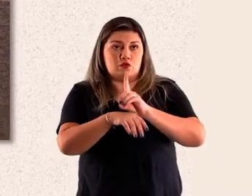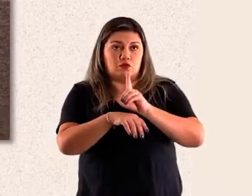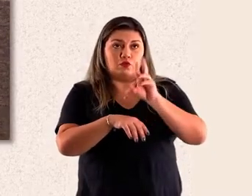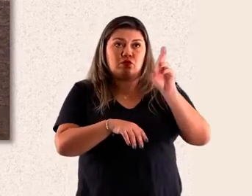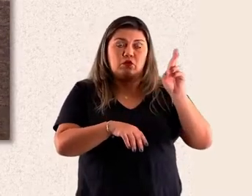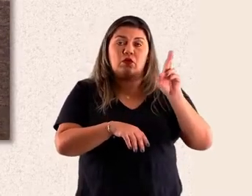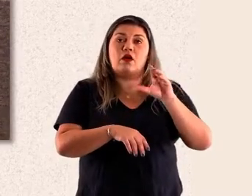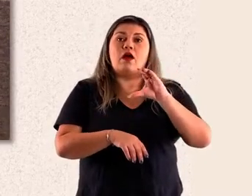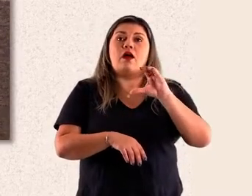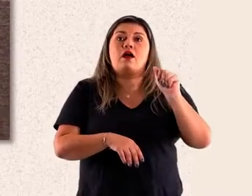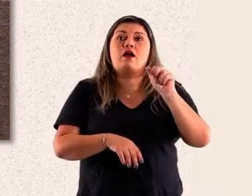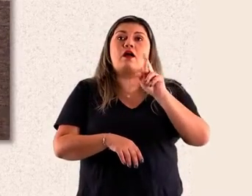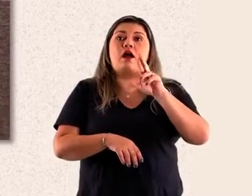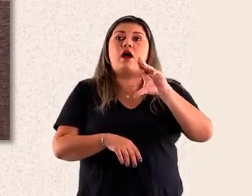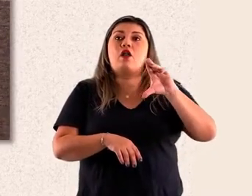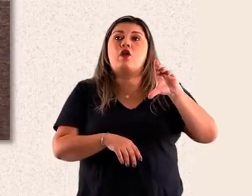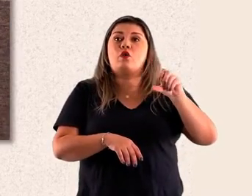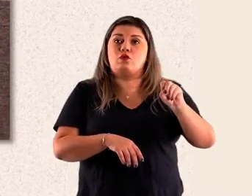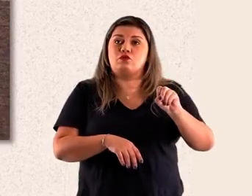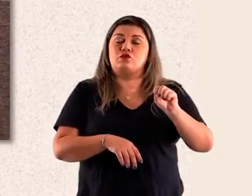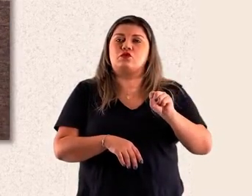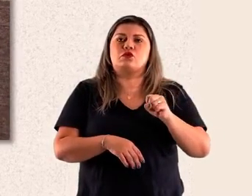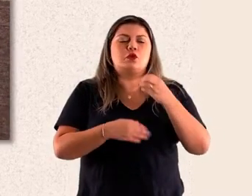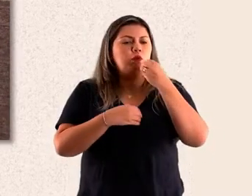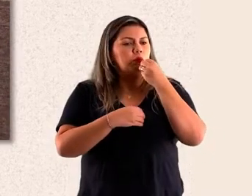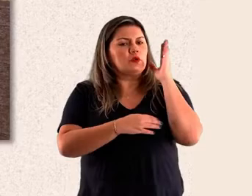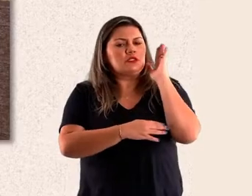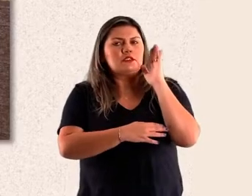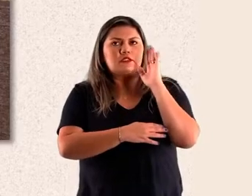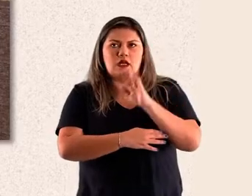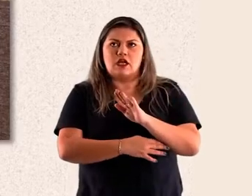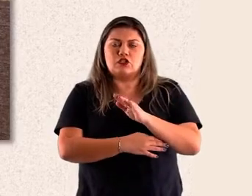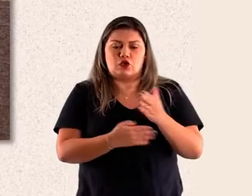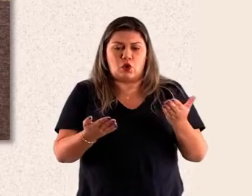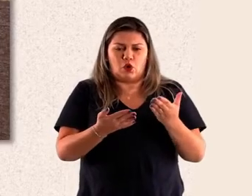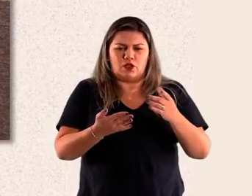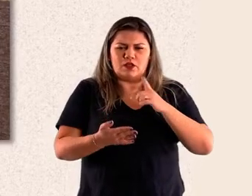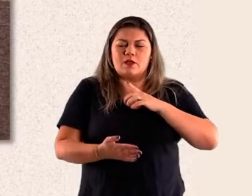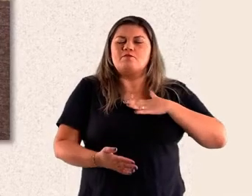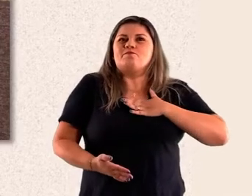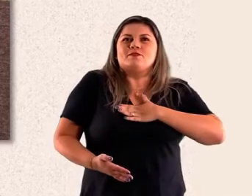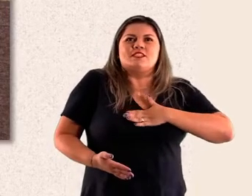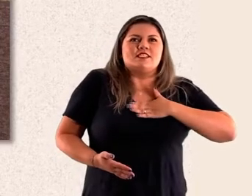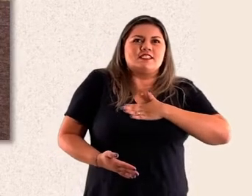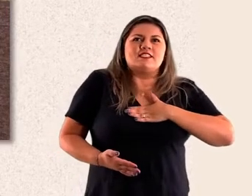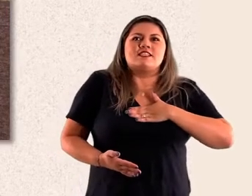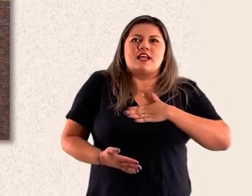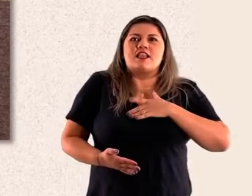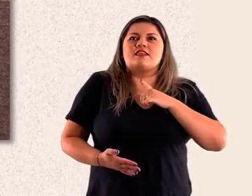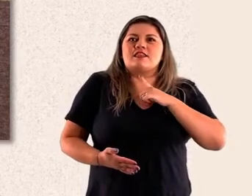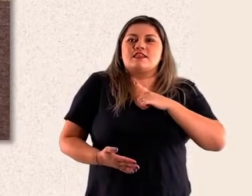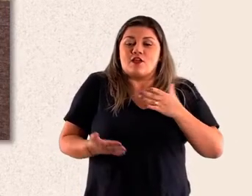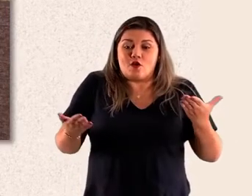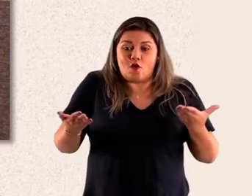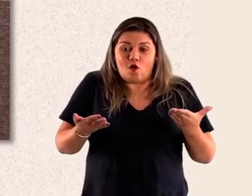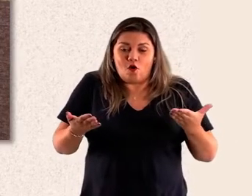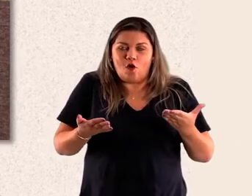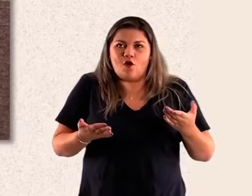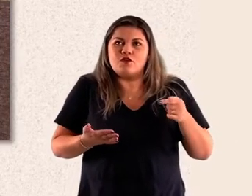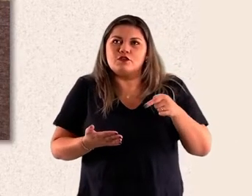Oi boa tarde hoje eu tenho o imenso prazer em uma satisfação pessoal de ter aqui conosco